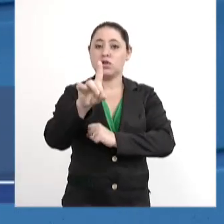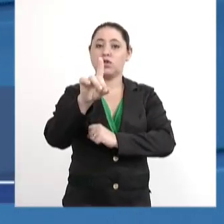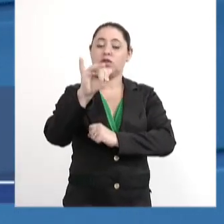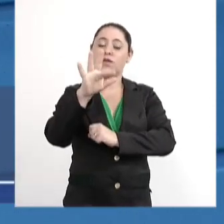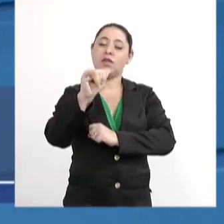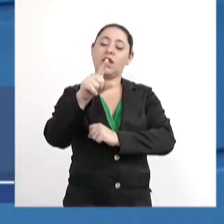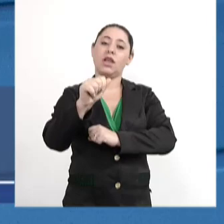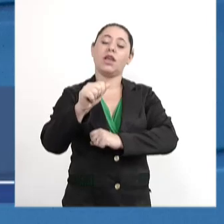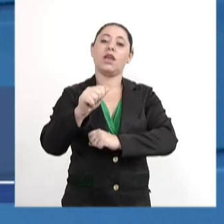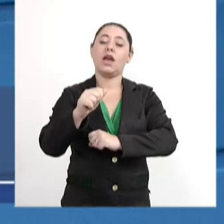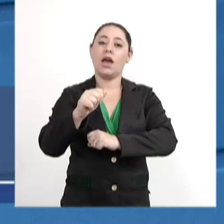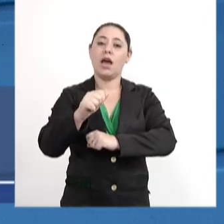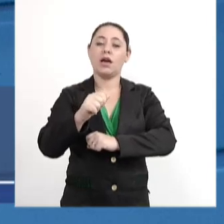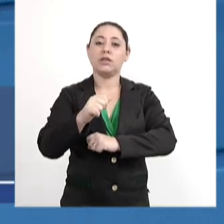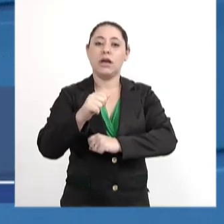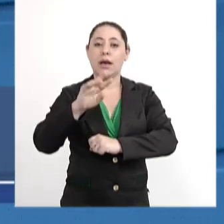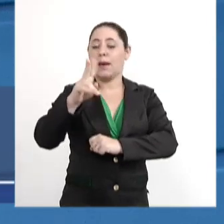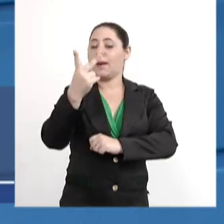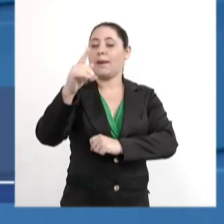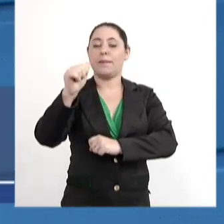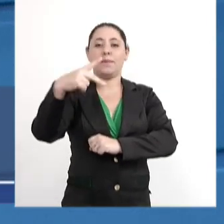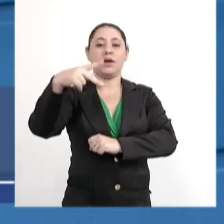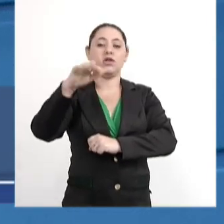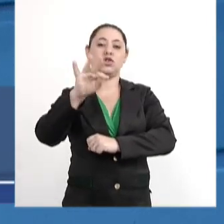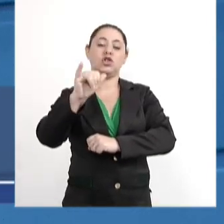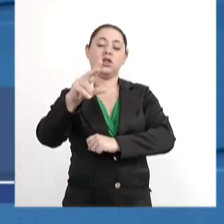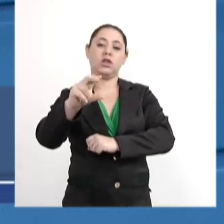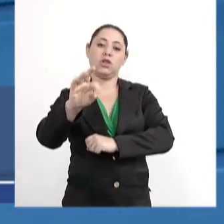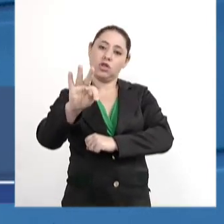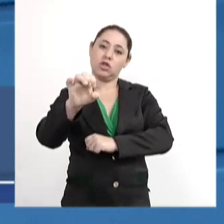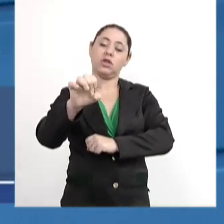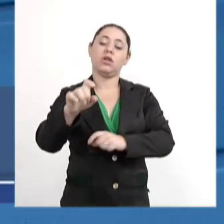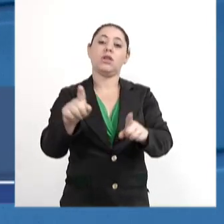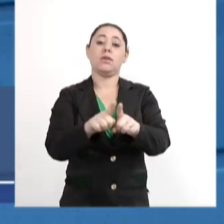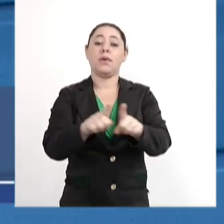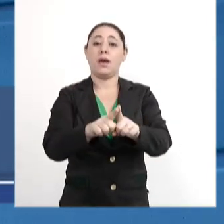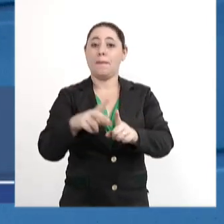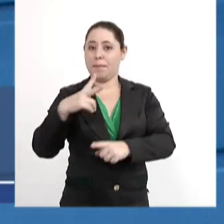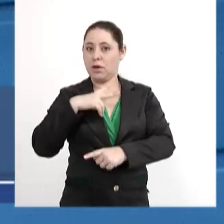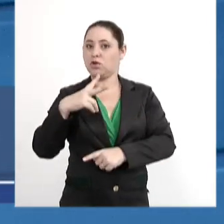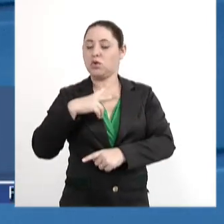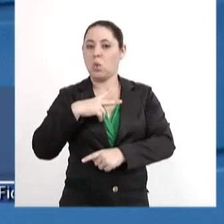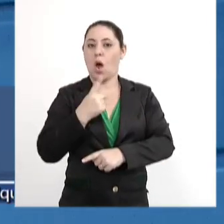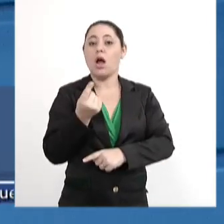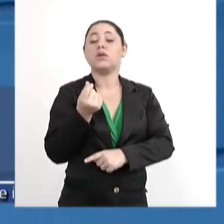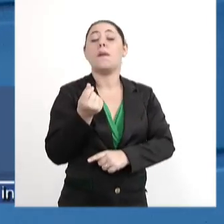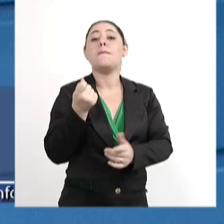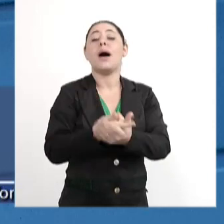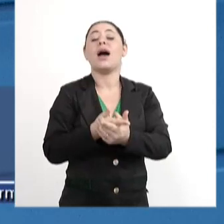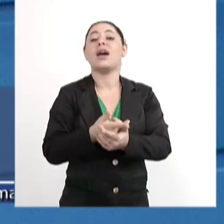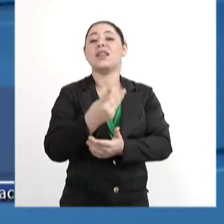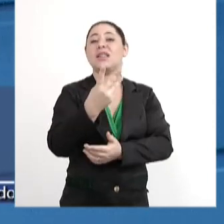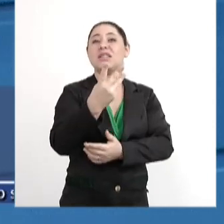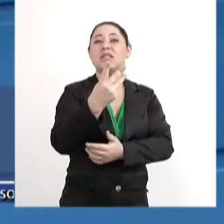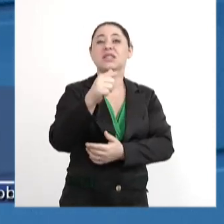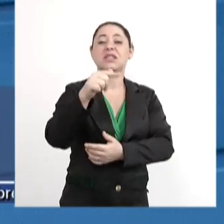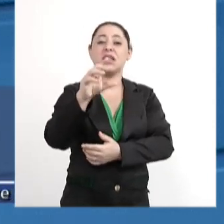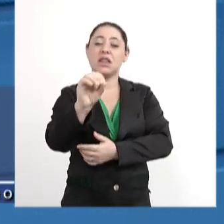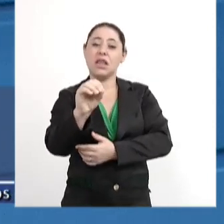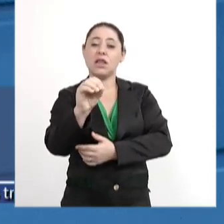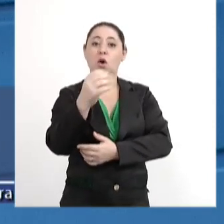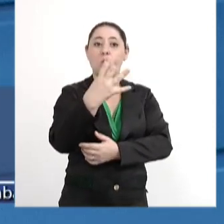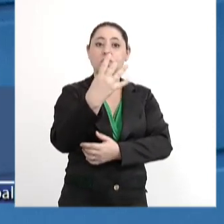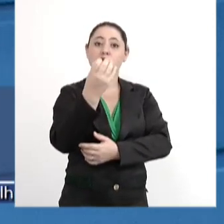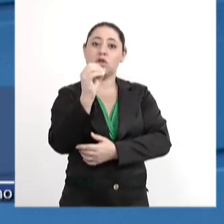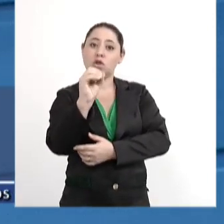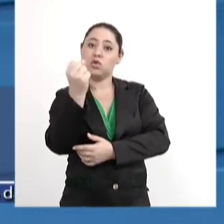tétano, coqueluche, hepatite B e hemófilo B. Na rede particular, a vacina custa entre R$ 370 a R$